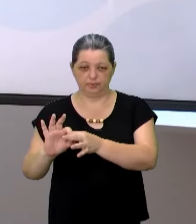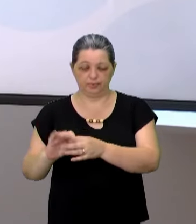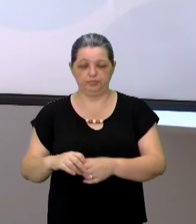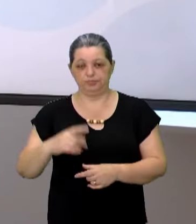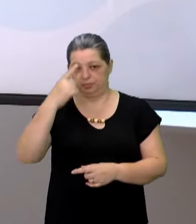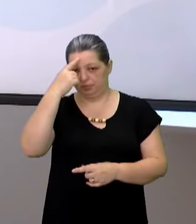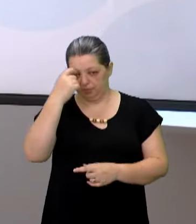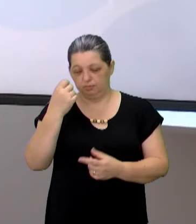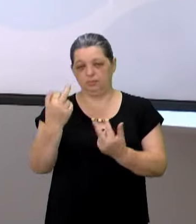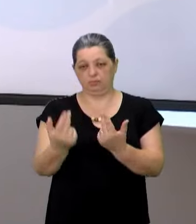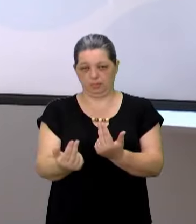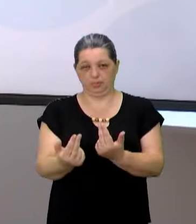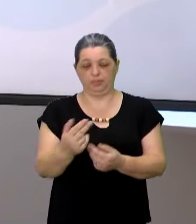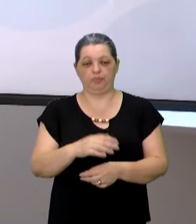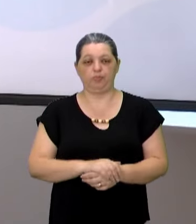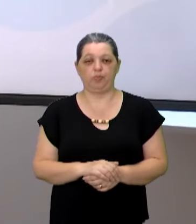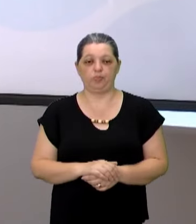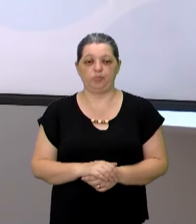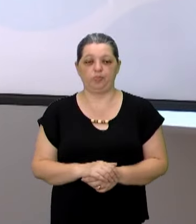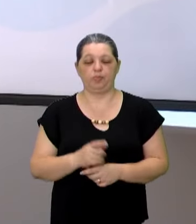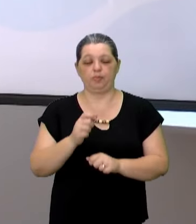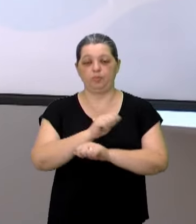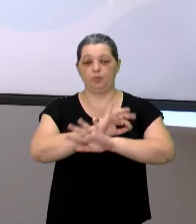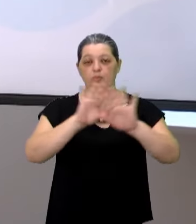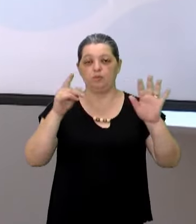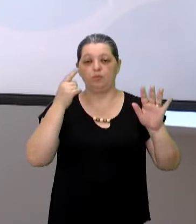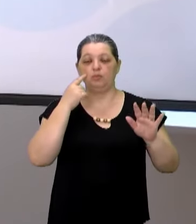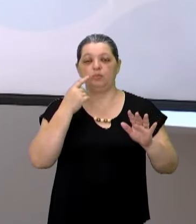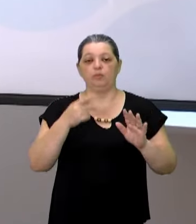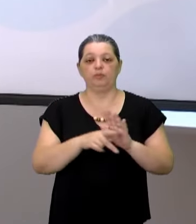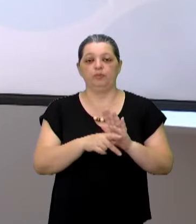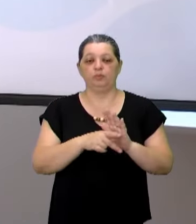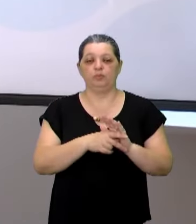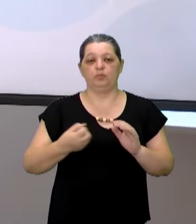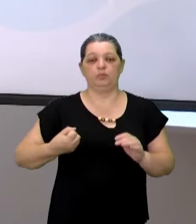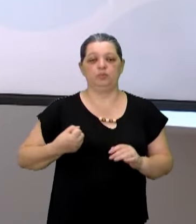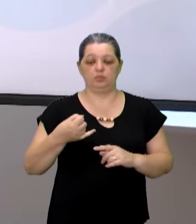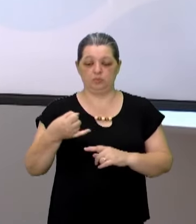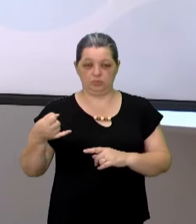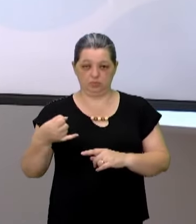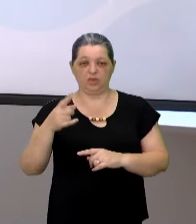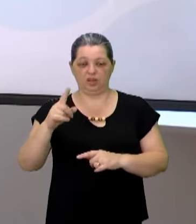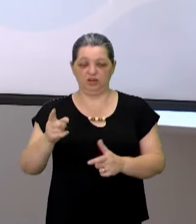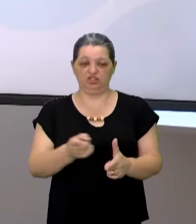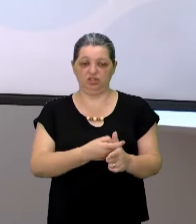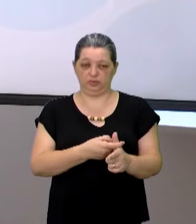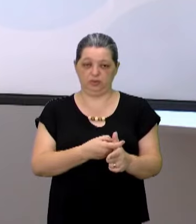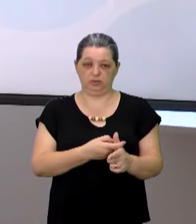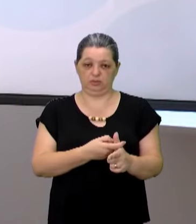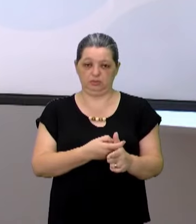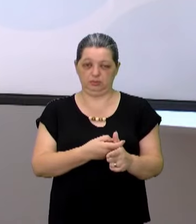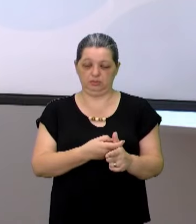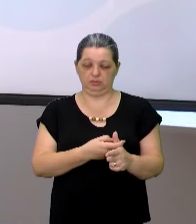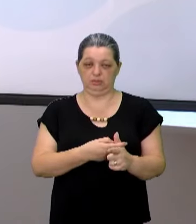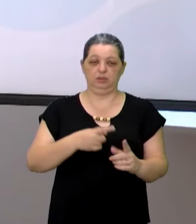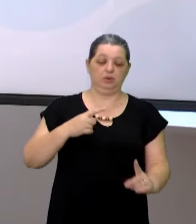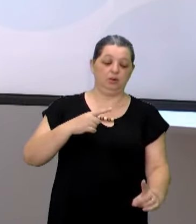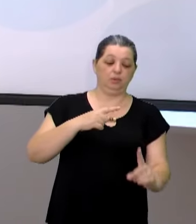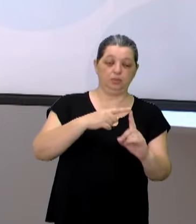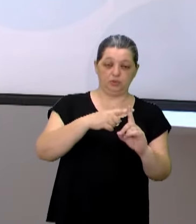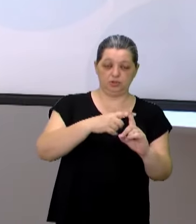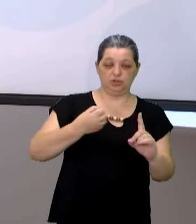ideia da mesma coisa. Para ficar mais claro, a gente pode dizer que números negativos é dívida e número positivo é dinheiro,